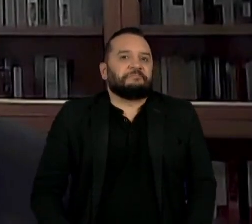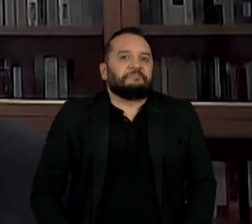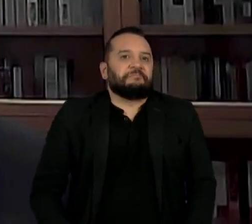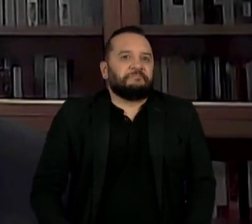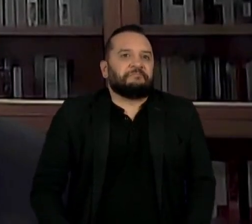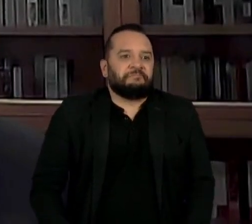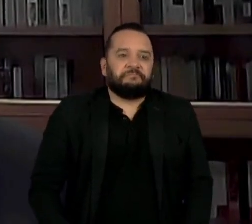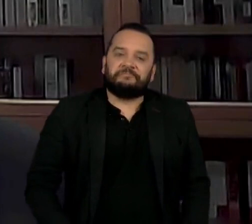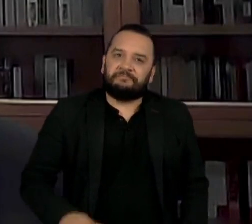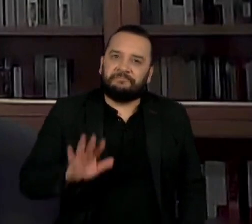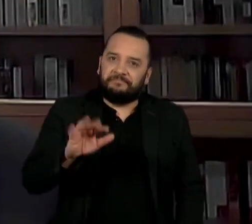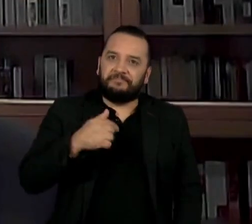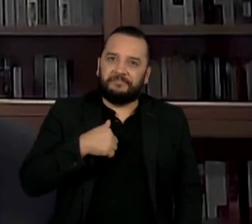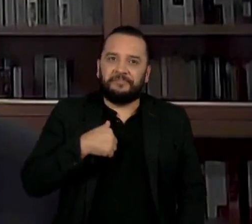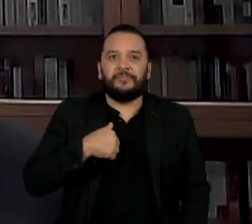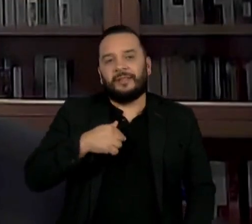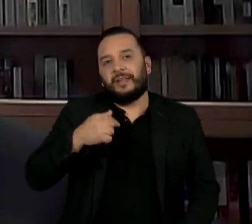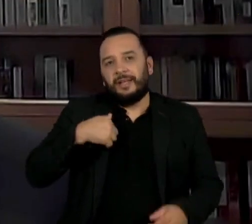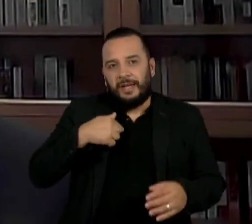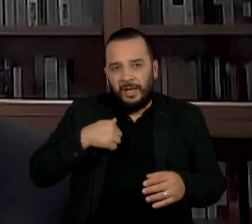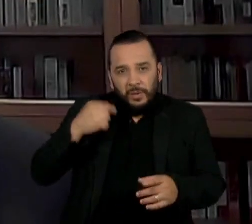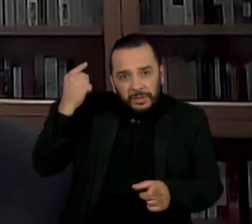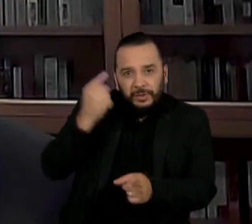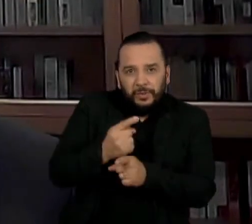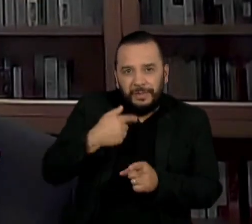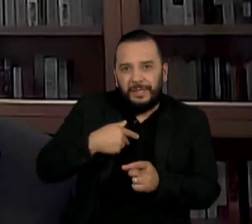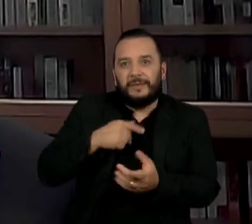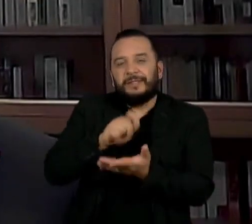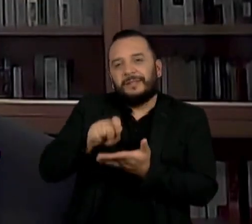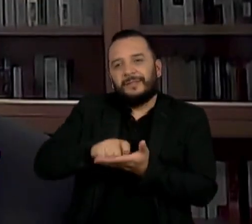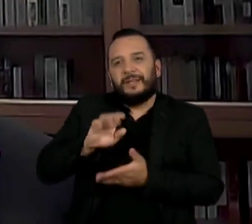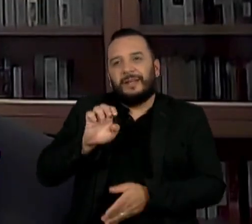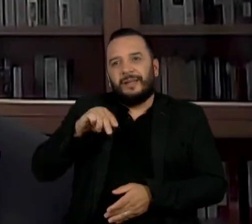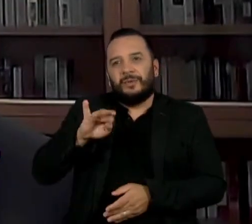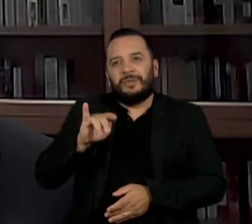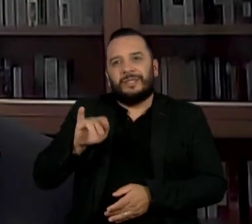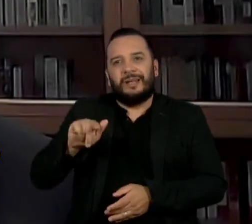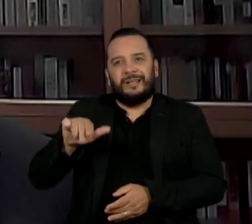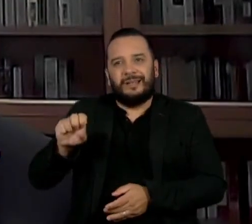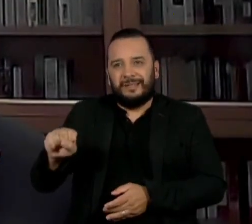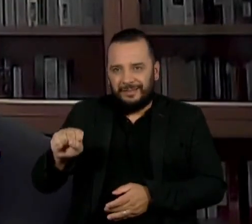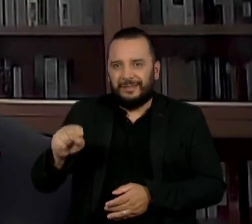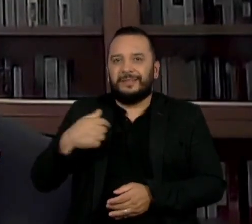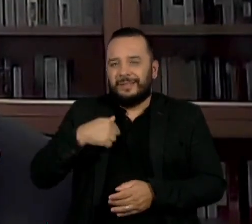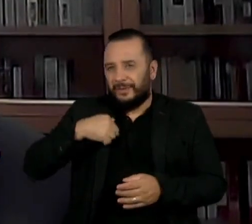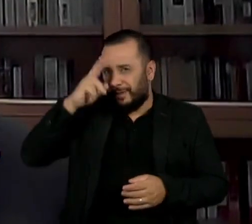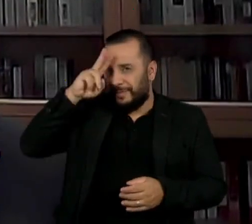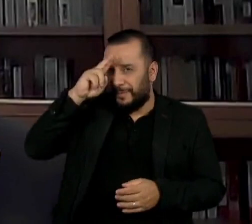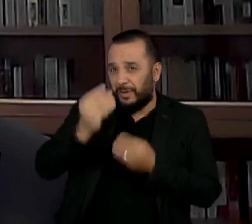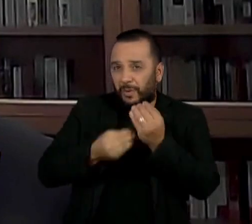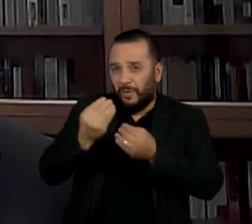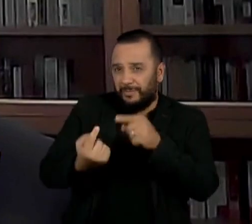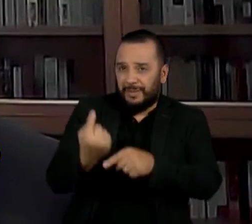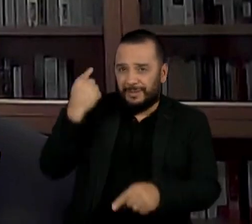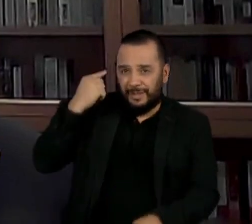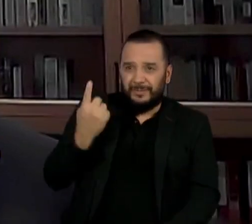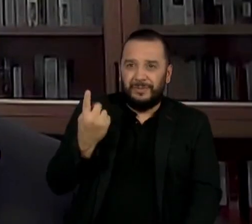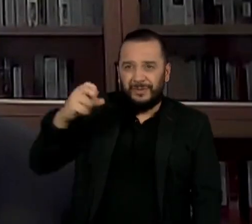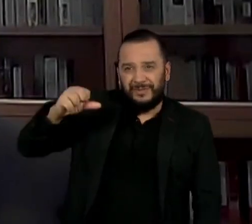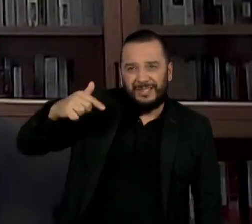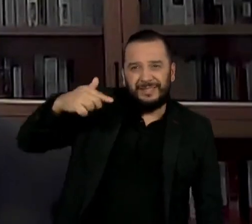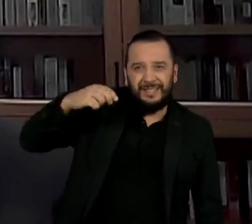um, coisa que descobriu nessa página Corte de Corte de Corte, quando eu voltou para a vida lembro da casa de 70